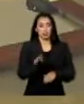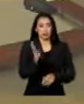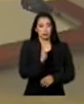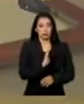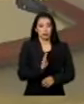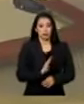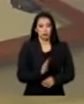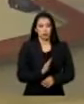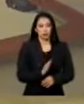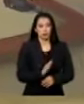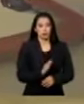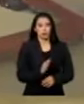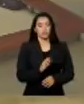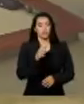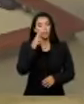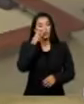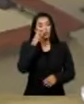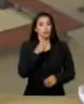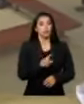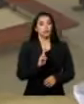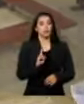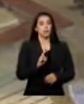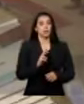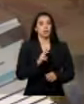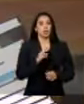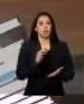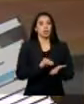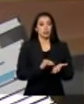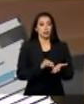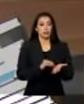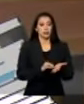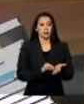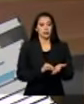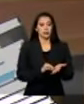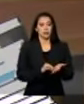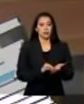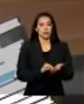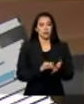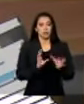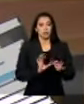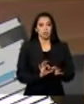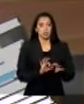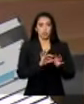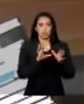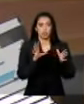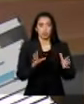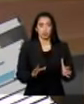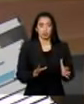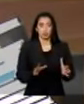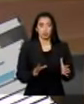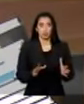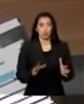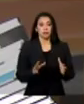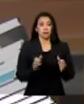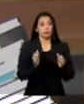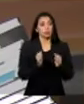a impossibilidade de criação de custódia mediante decisão aditiva,